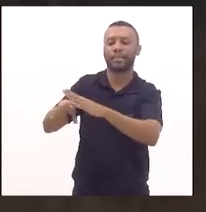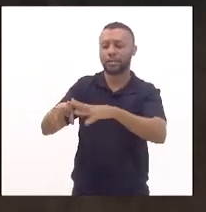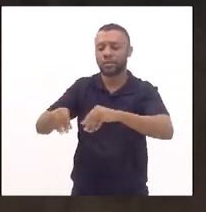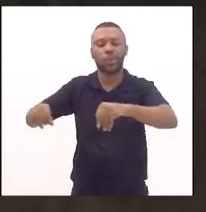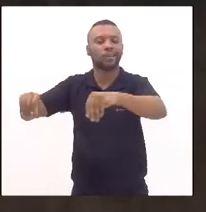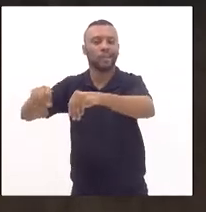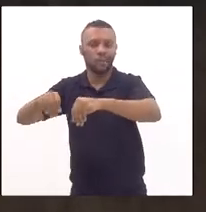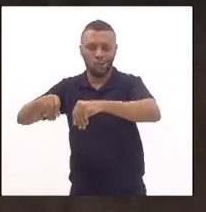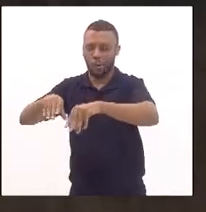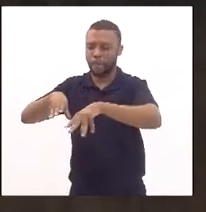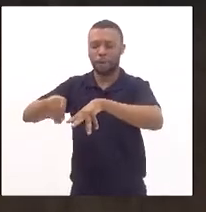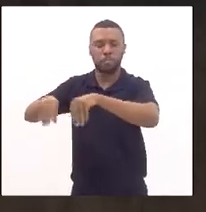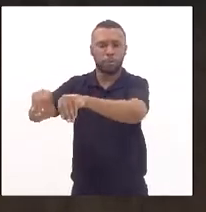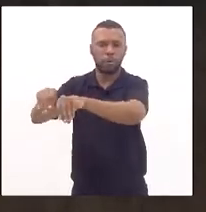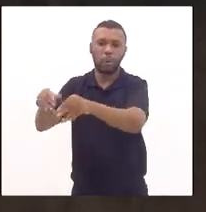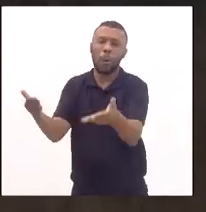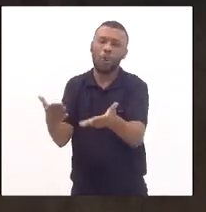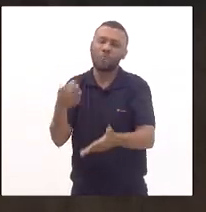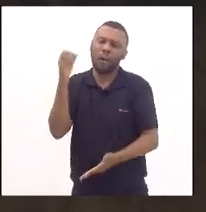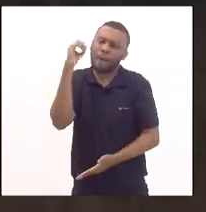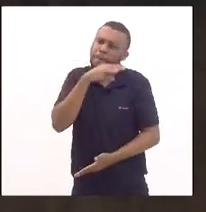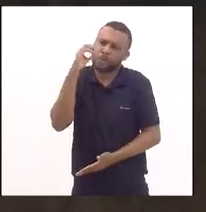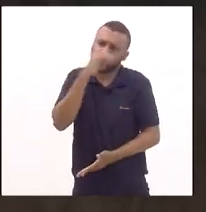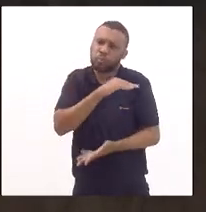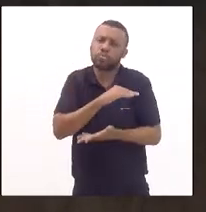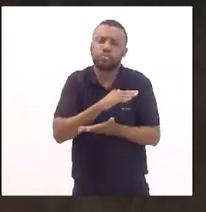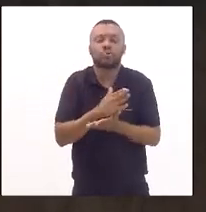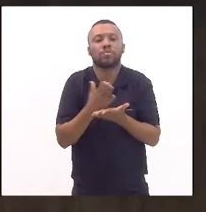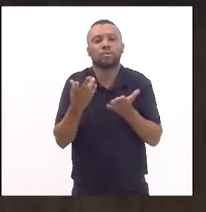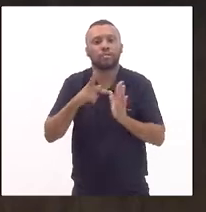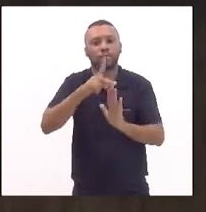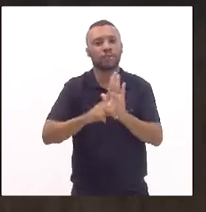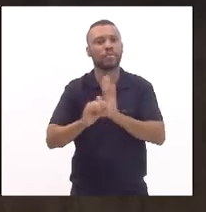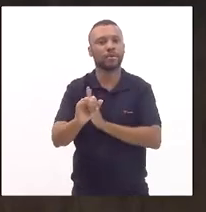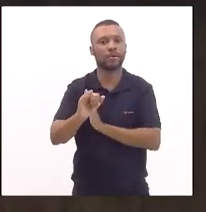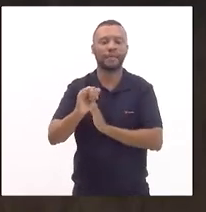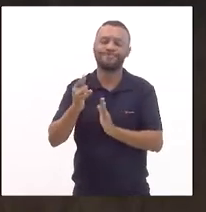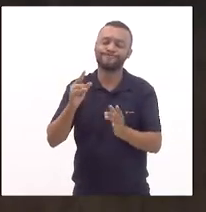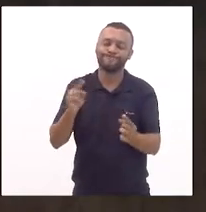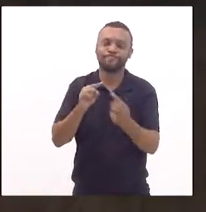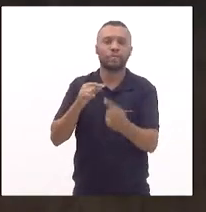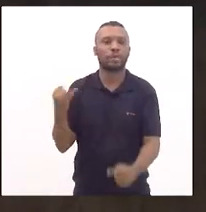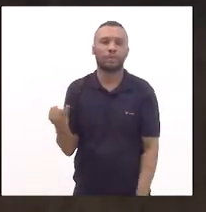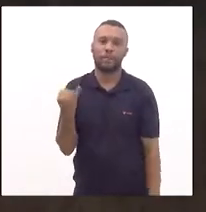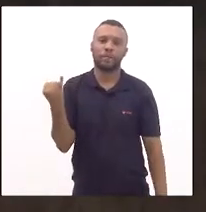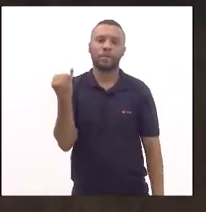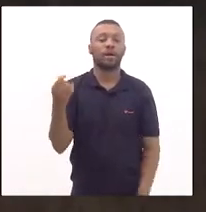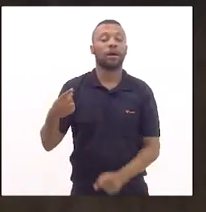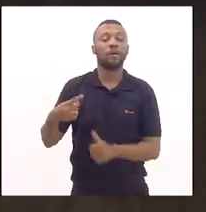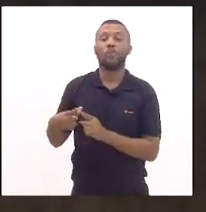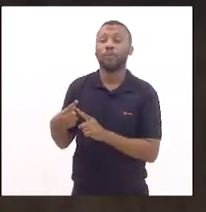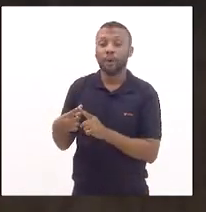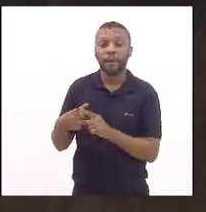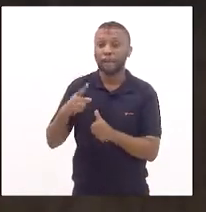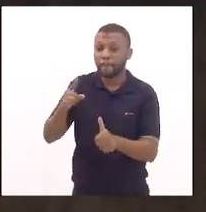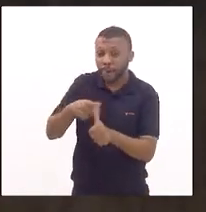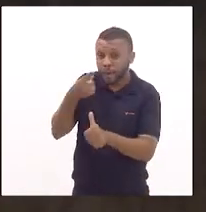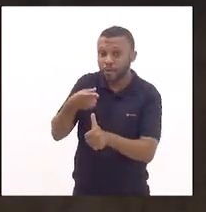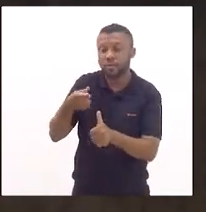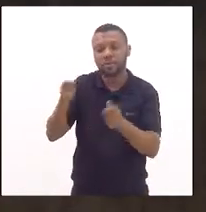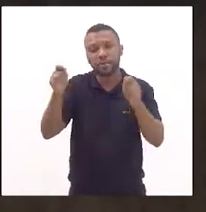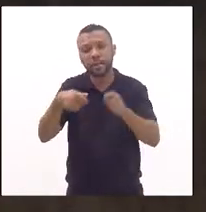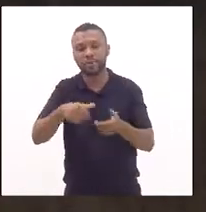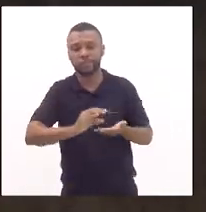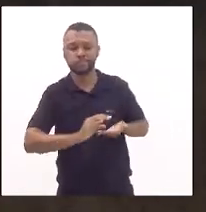um absurdo. Então, esse projeto é um projeto de grande alcance, porque, primeiro, viabiliza a renda,